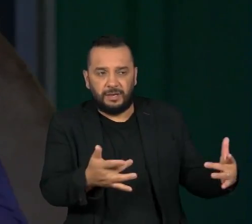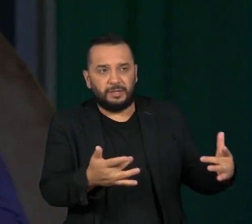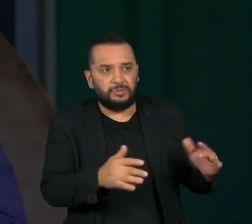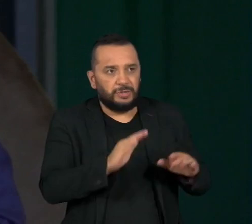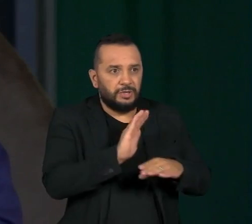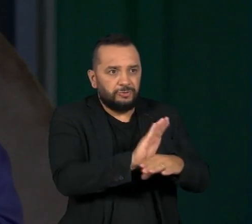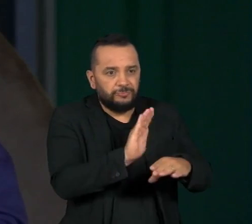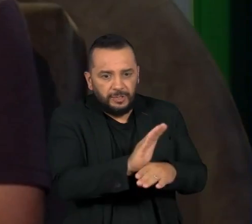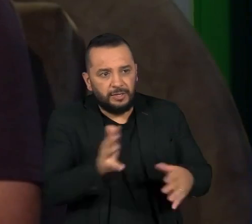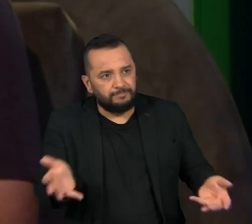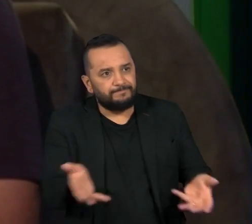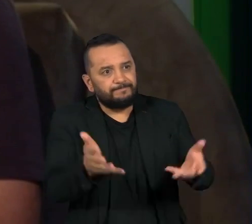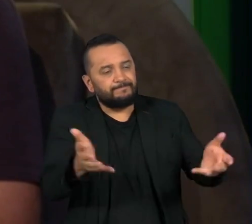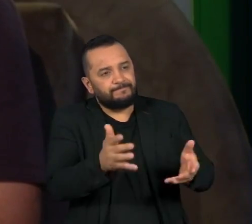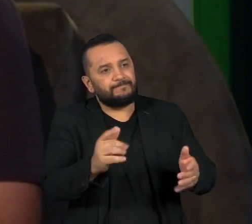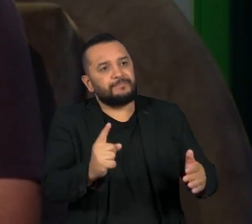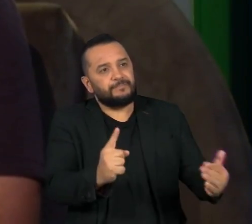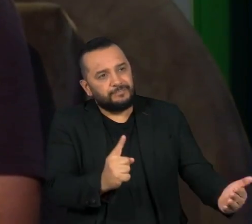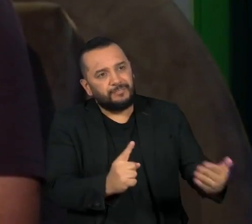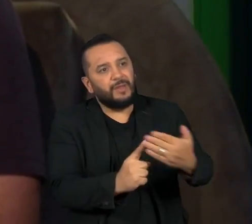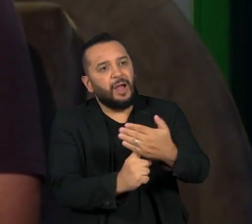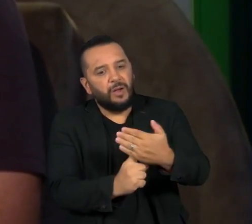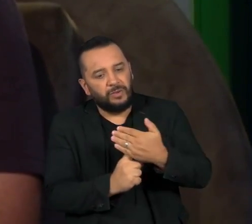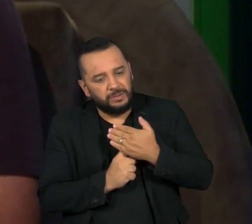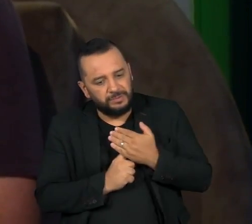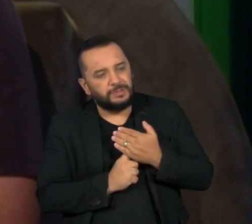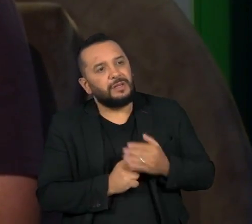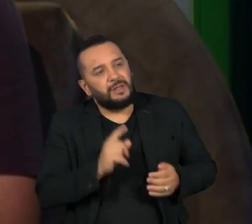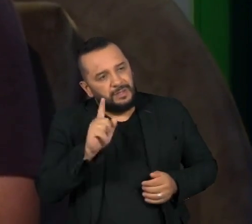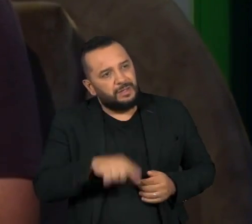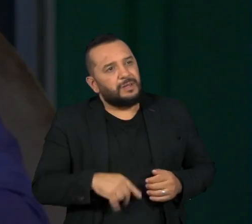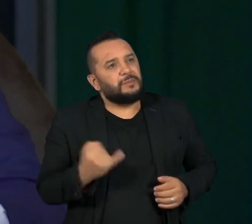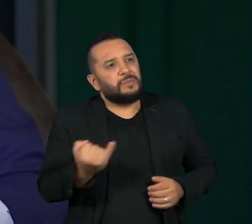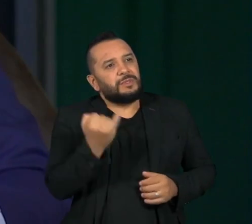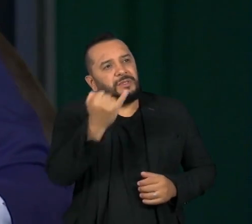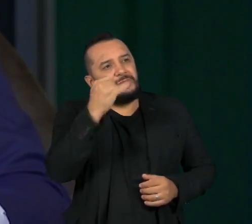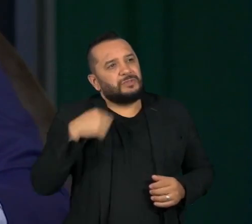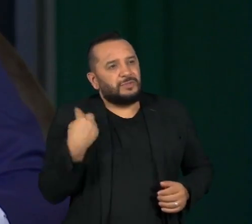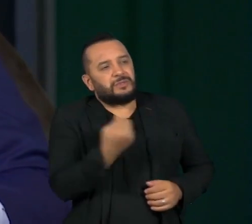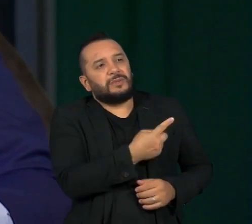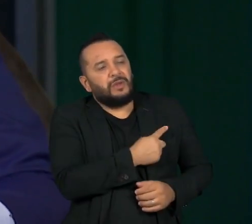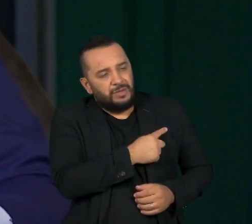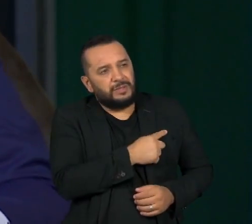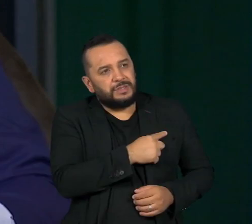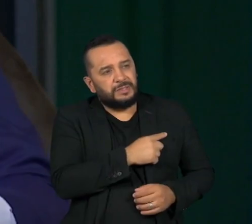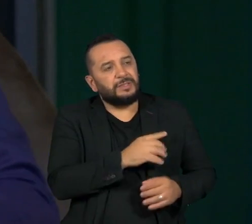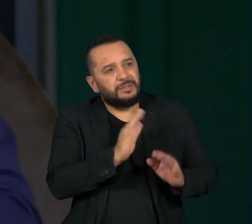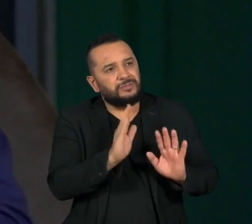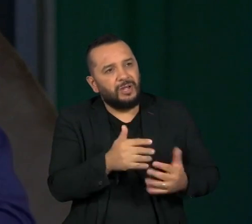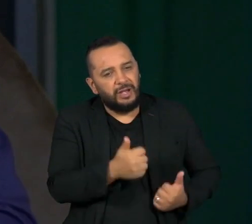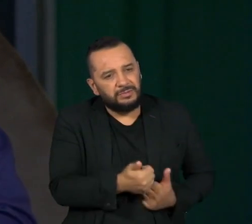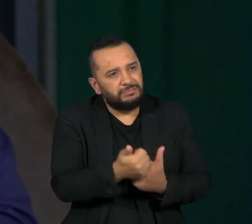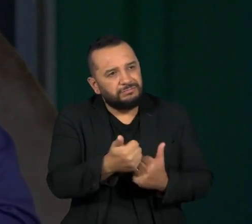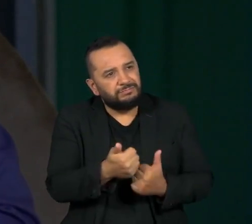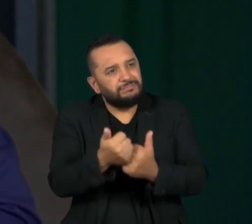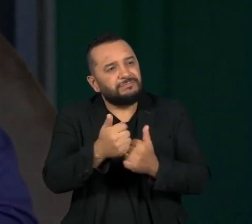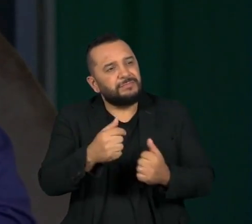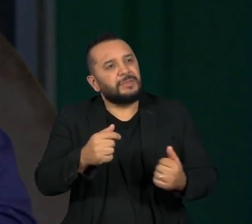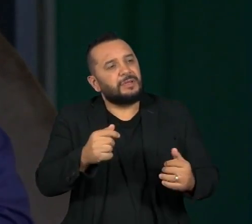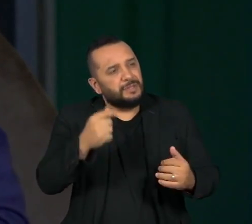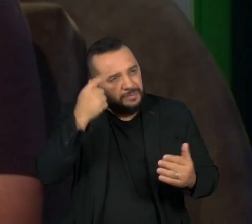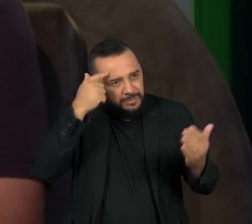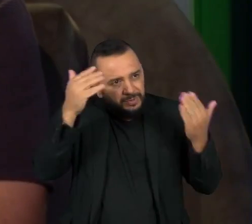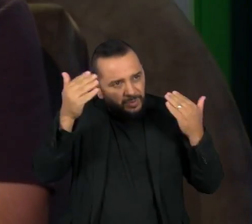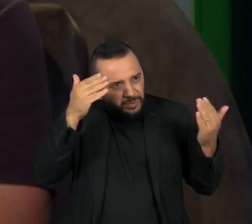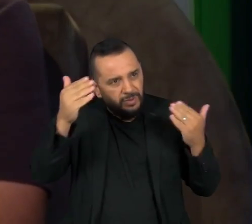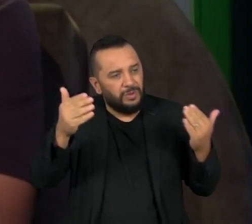humanismo, acolhimento. Isso é um ganho importante, a gente fortalecer esses suportes emocionais das pessoas. Né? Não,